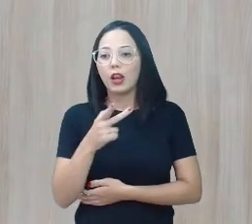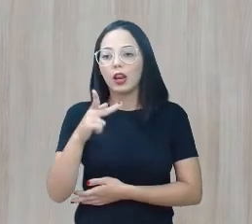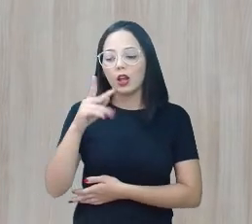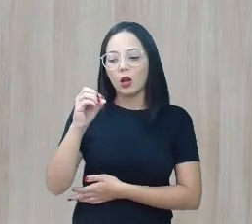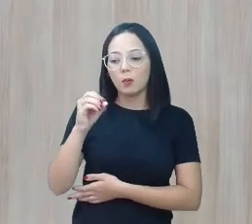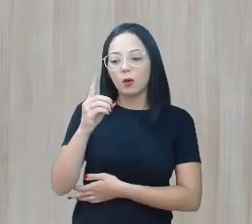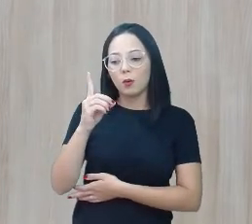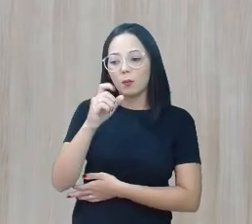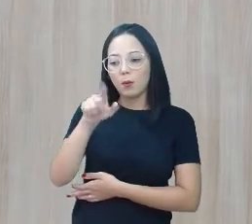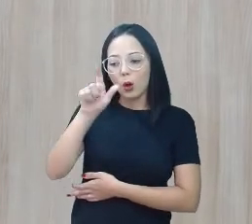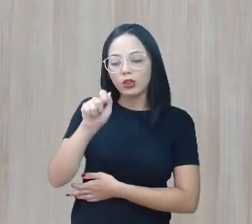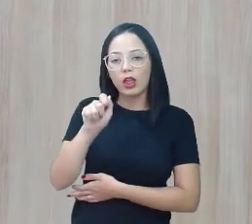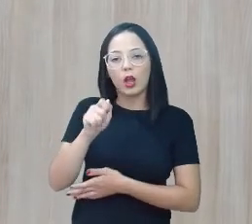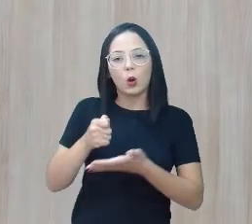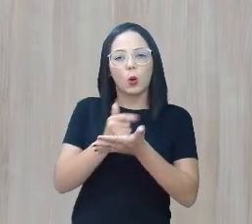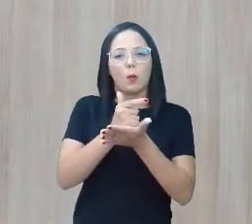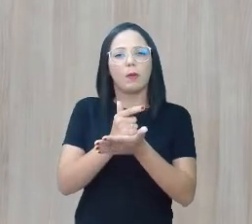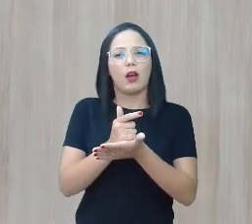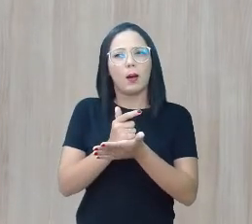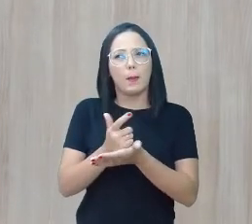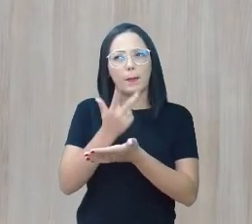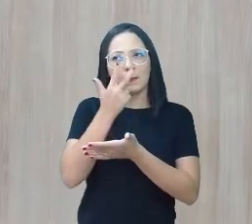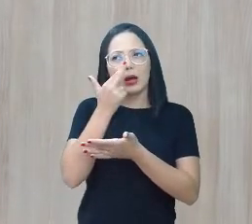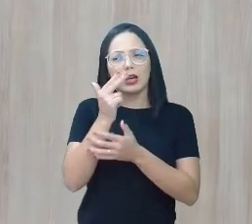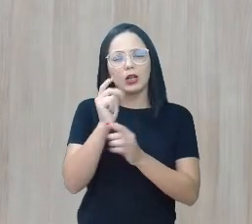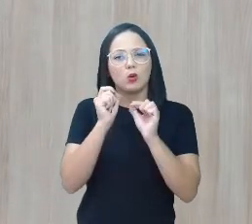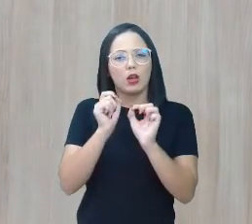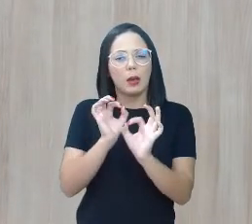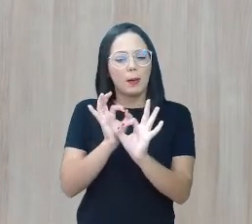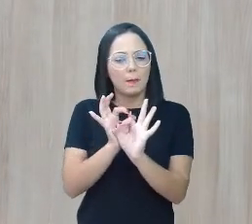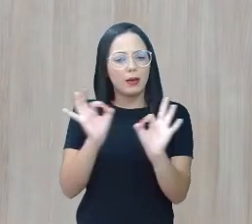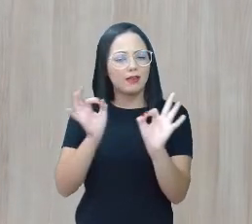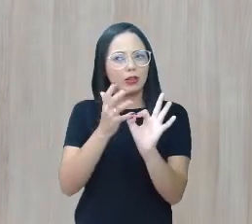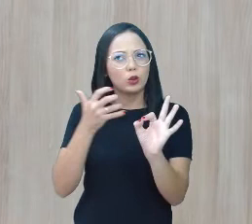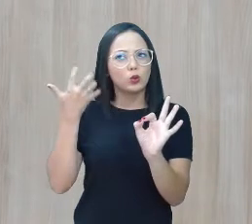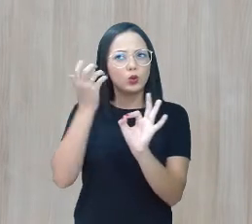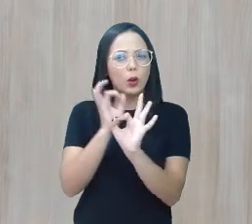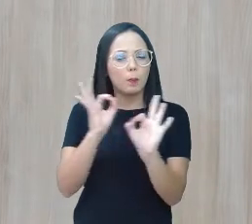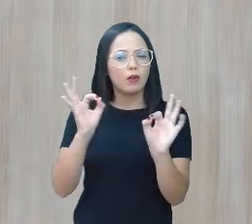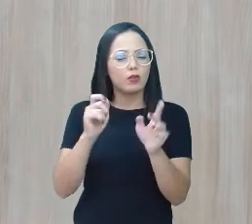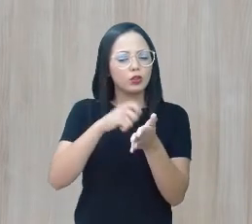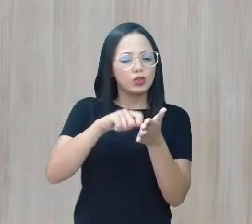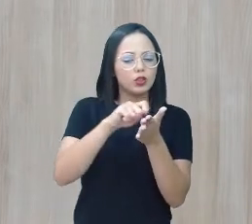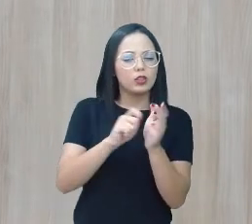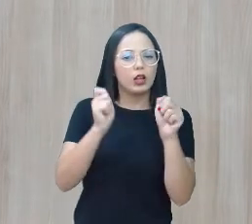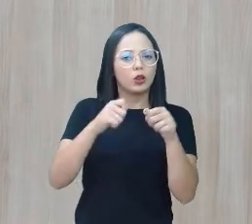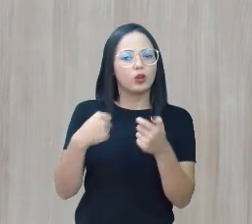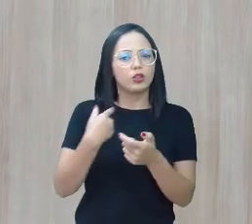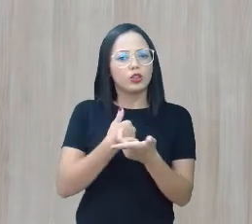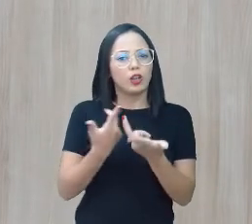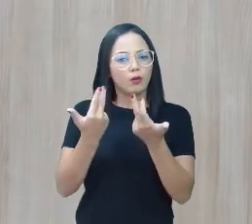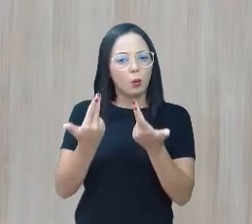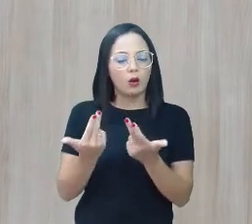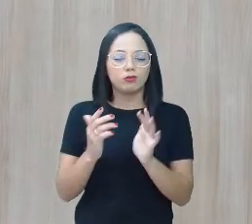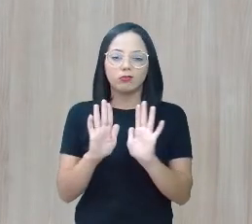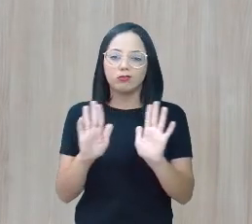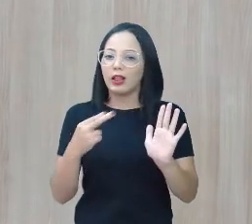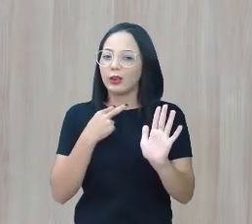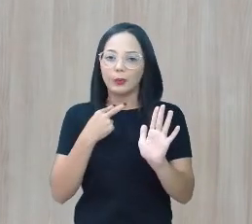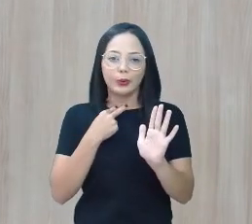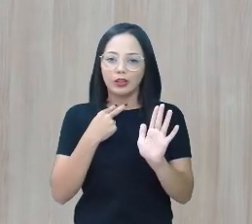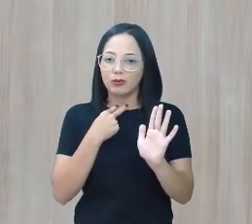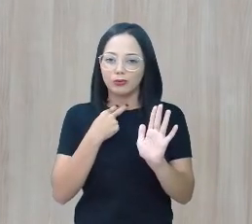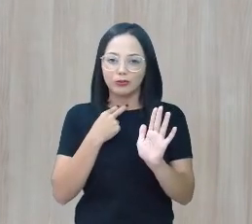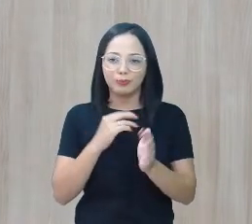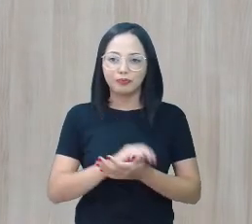comprar, parece que está, não é? Perfeito o som e a escrita podemos escrever dessa mesma forma, mas não podemos,